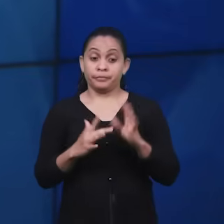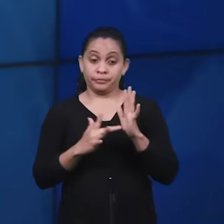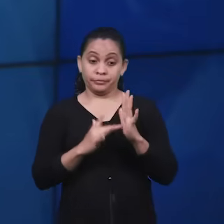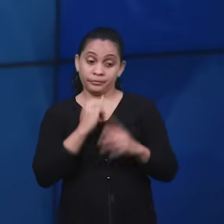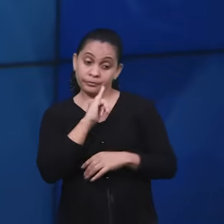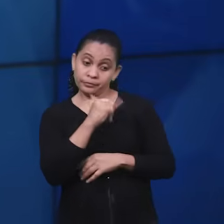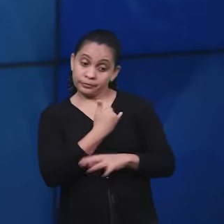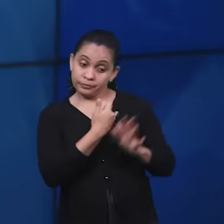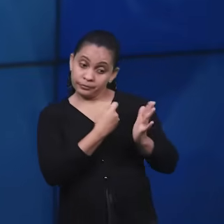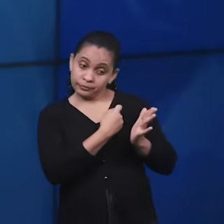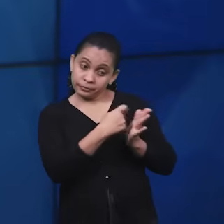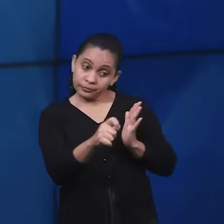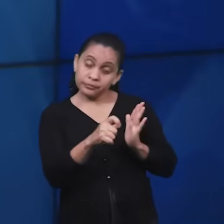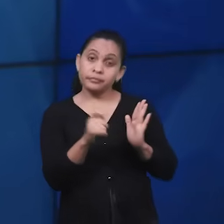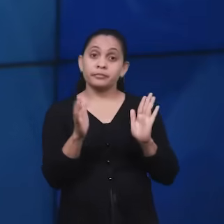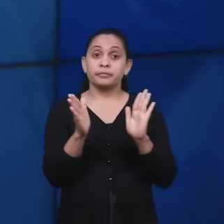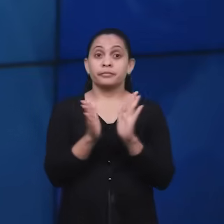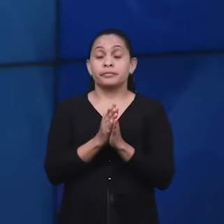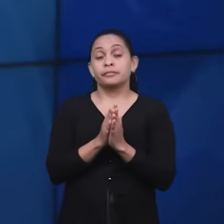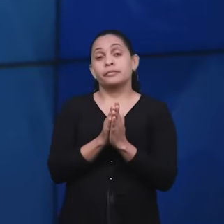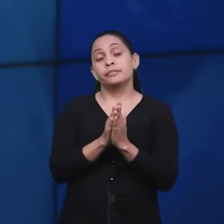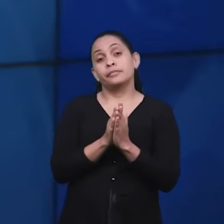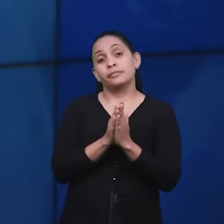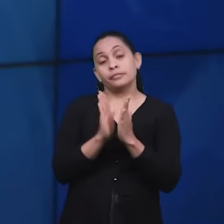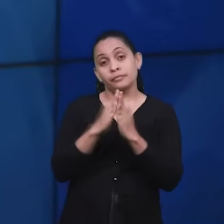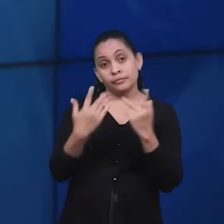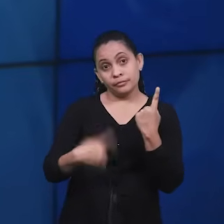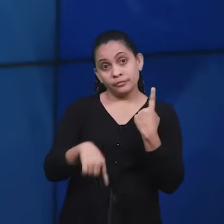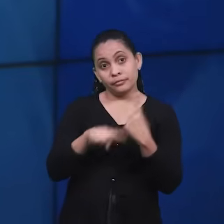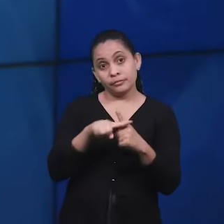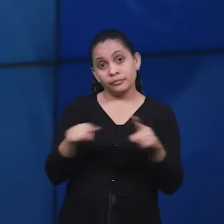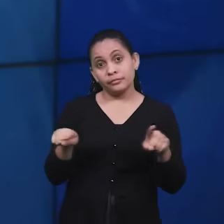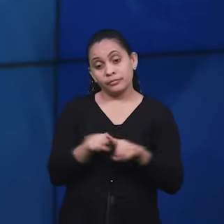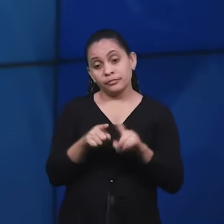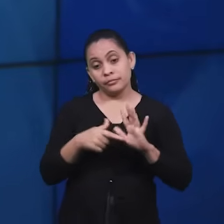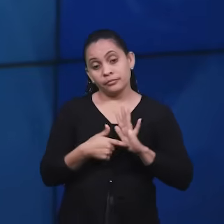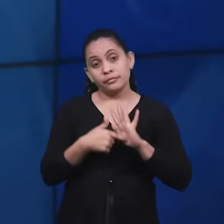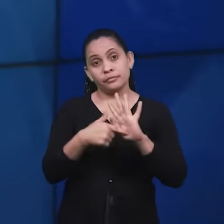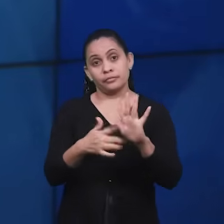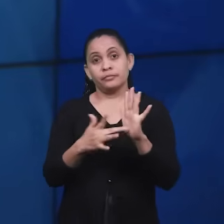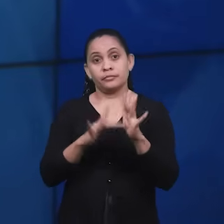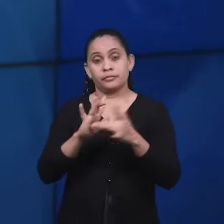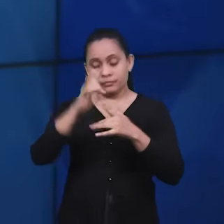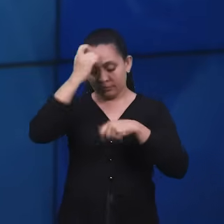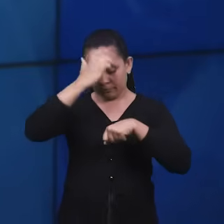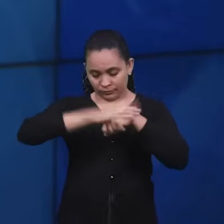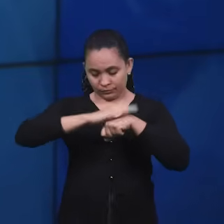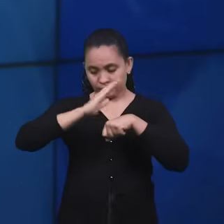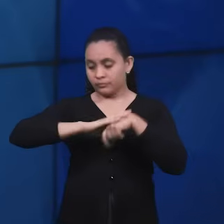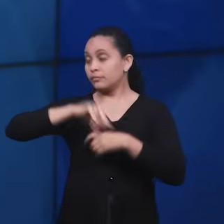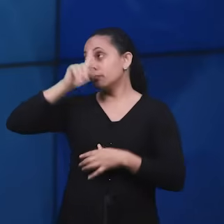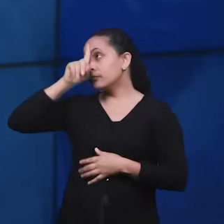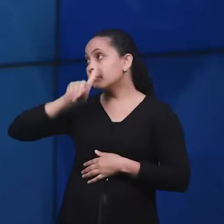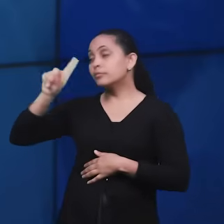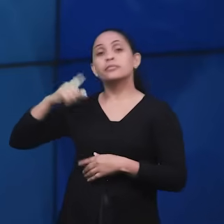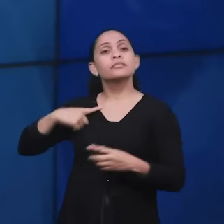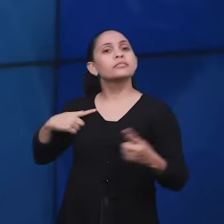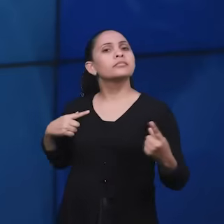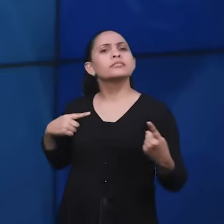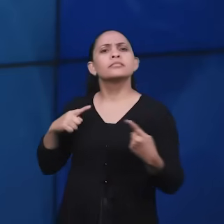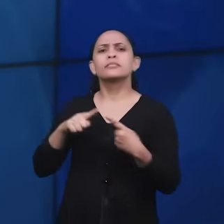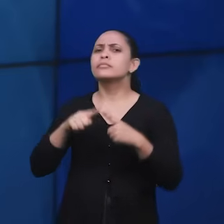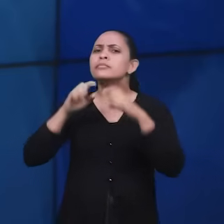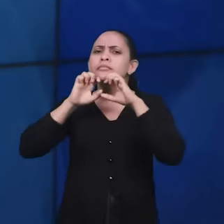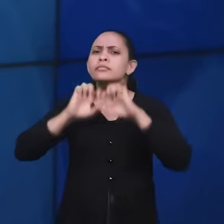João vai escrever esse Evangelho para a igreja, que é mostrar para o homem Jesus como Deus. O objetivo